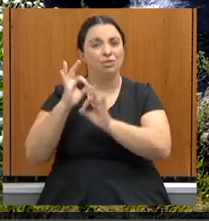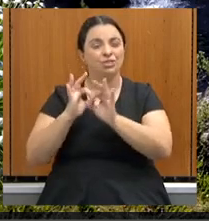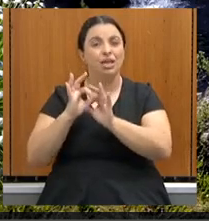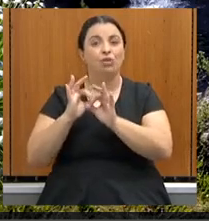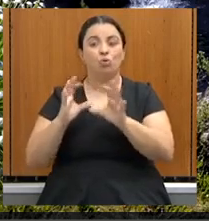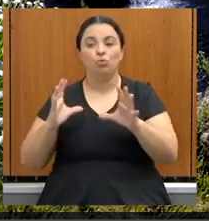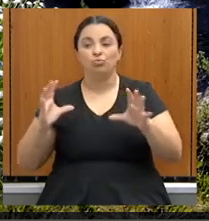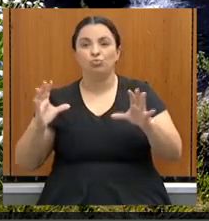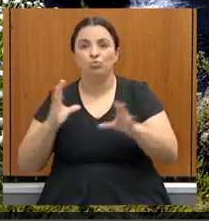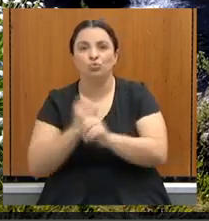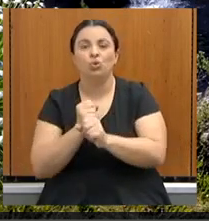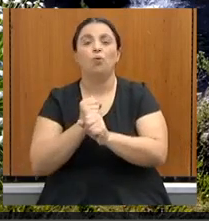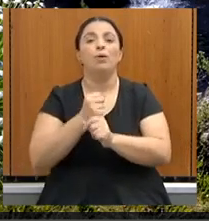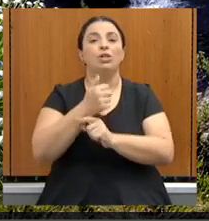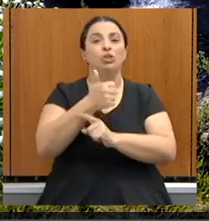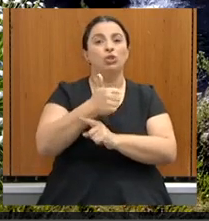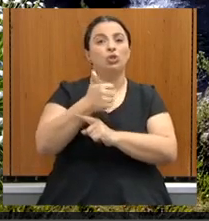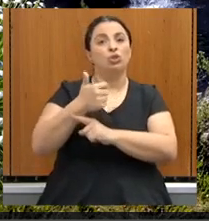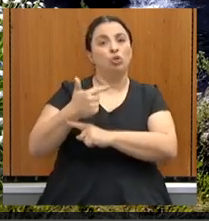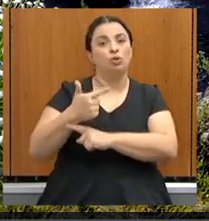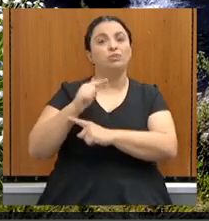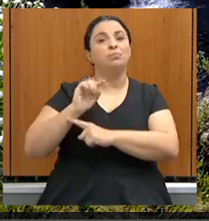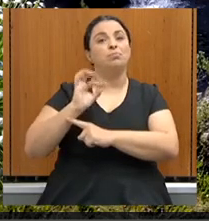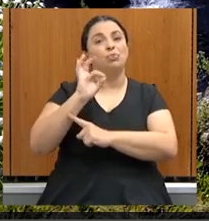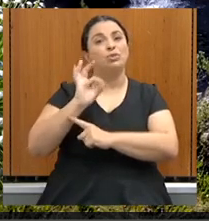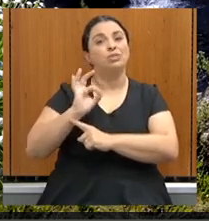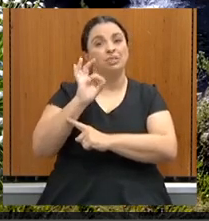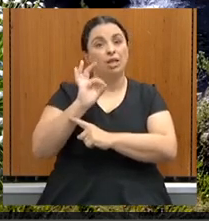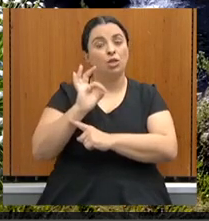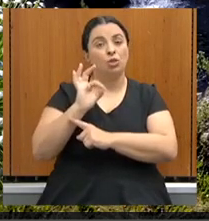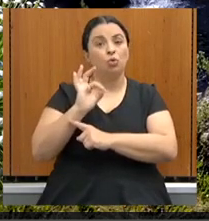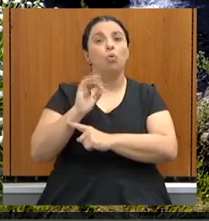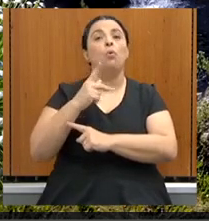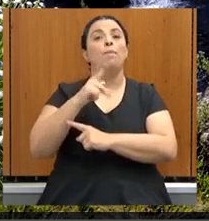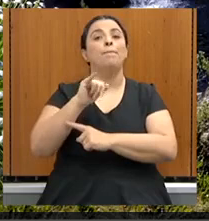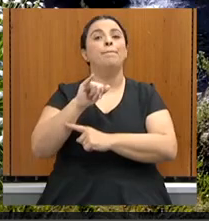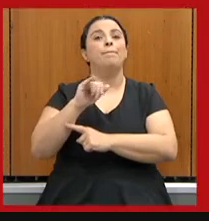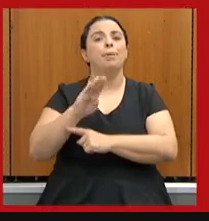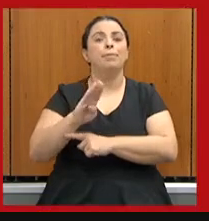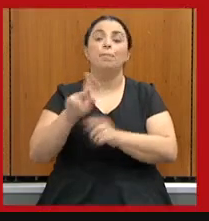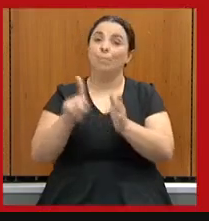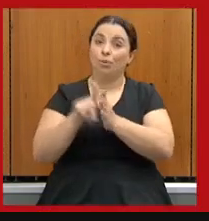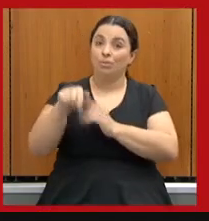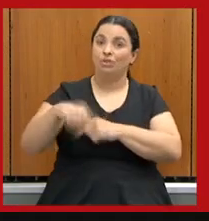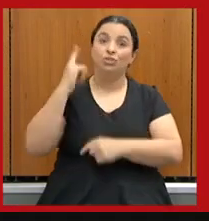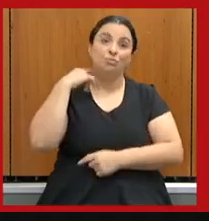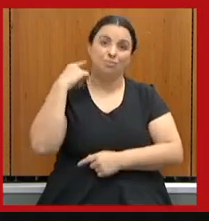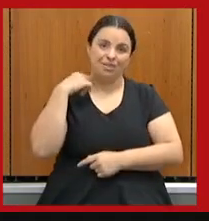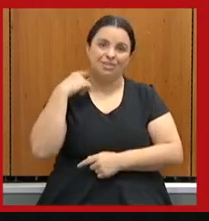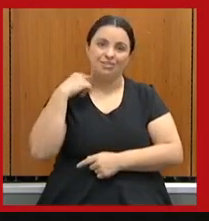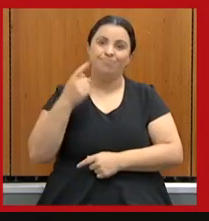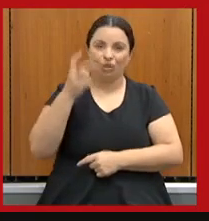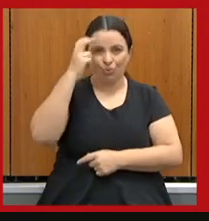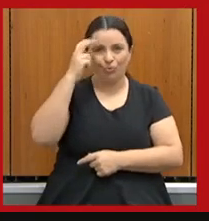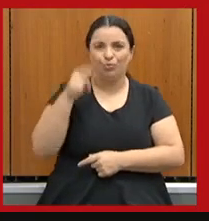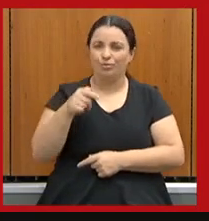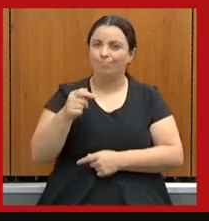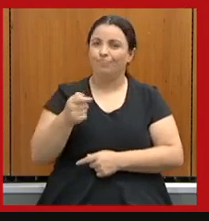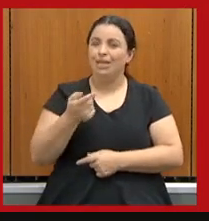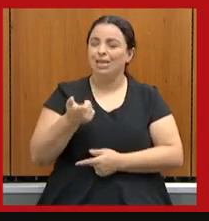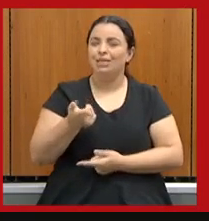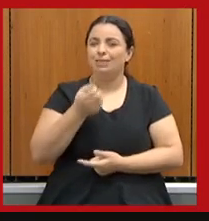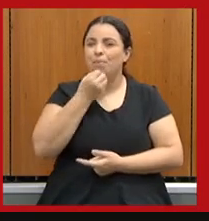a 12% do PIB mineiro é da cultura. Isso não é pouco. Aceleração de